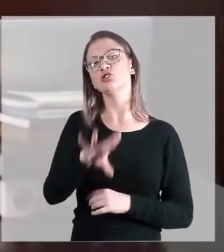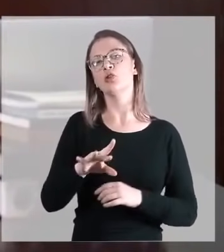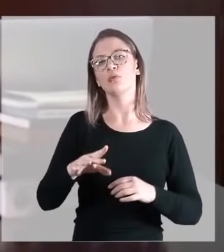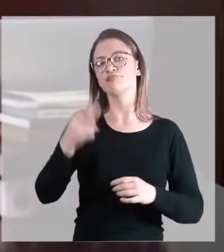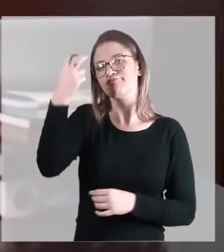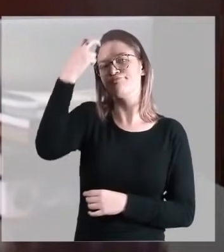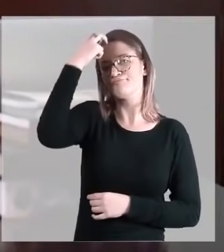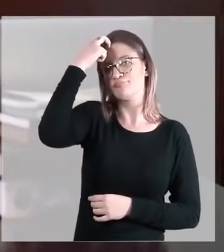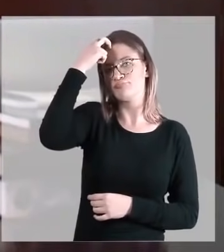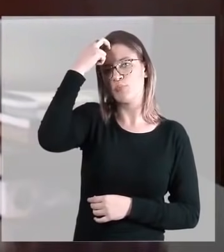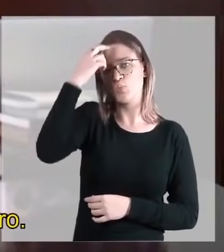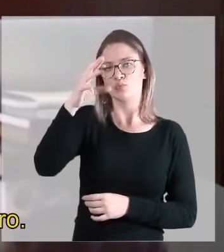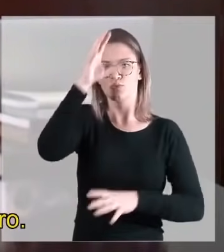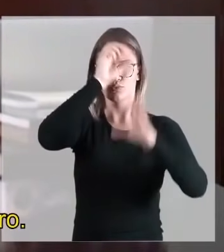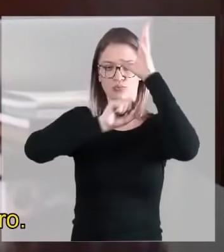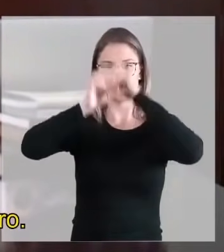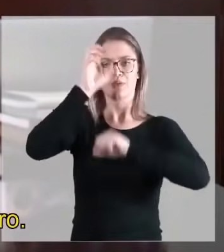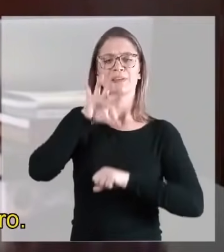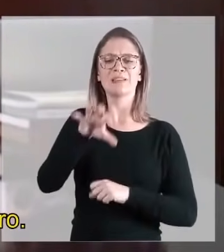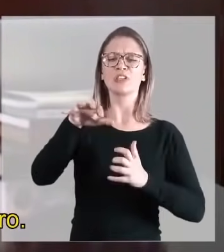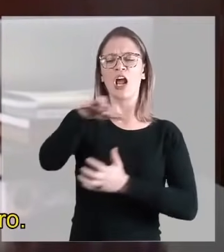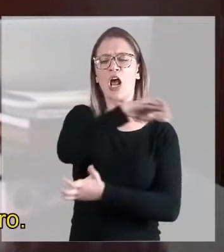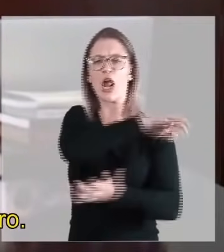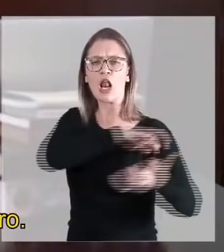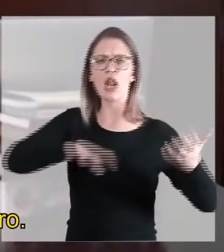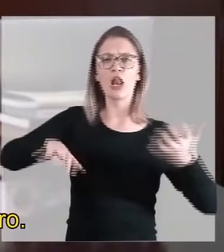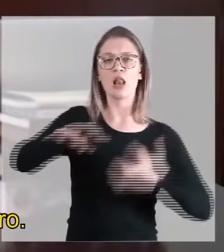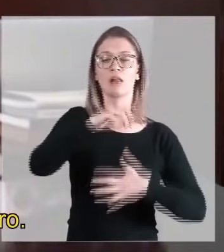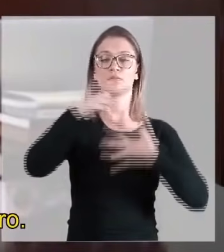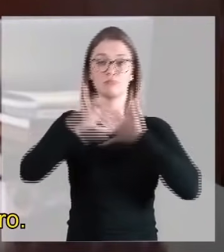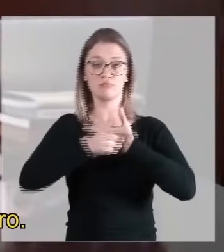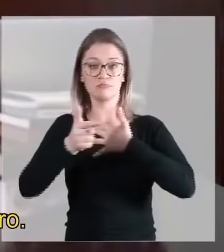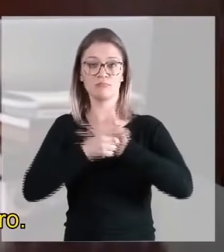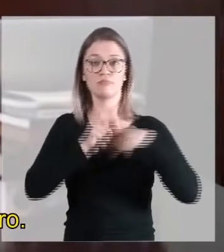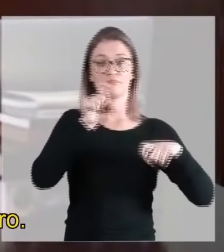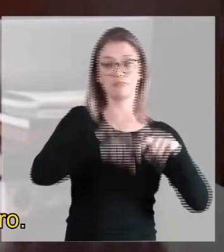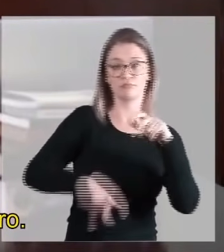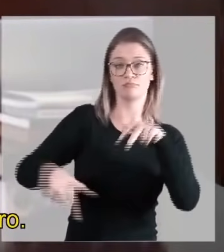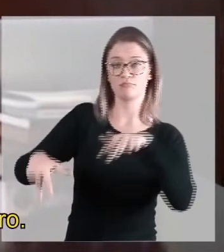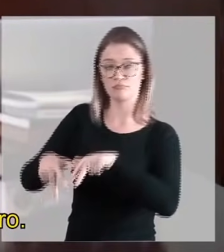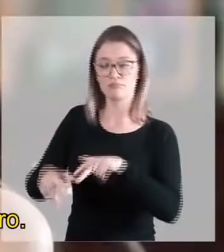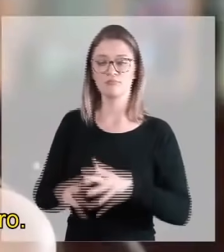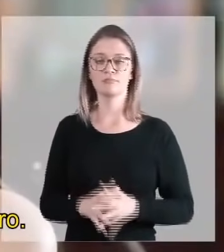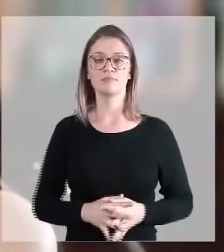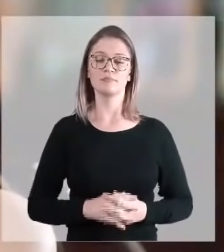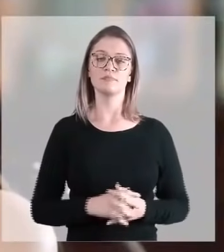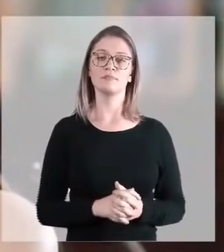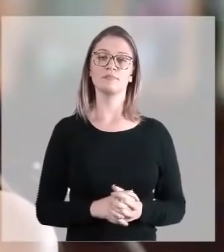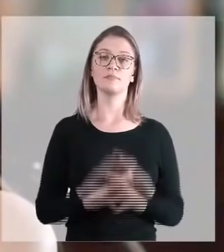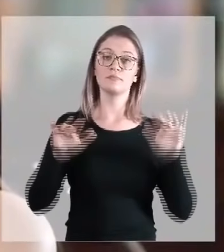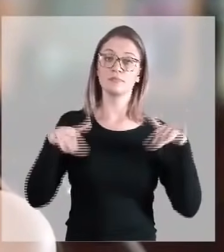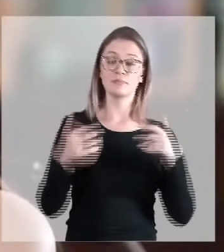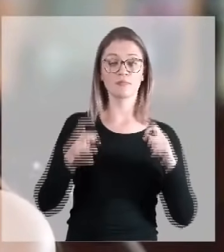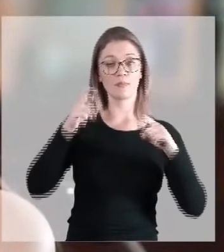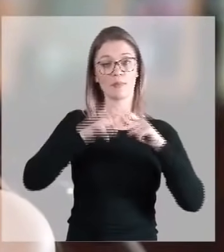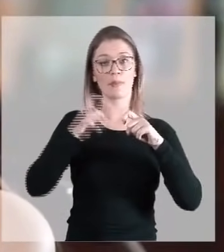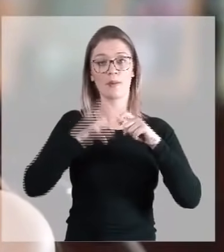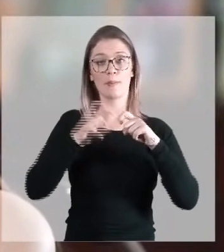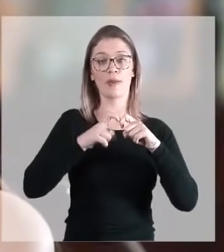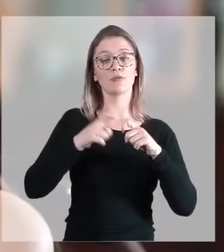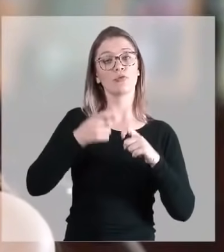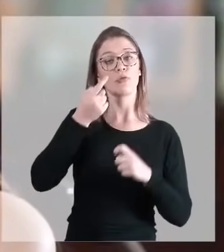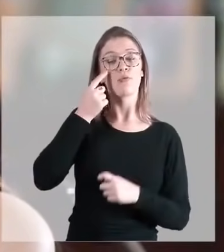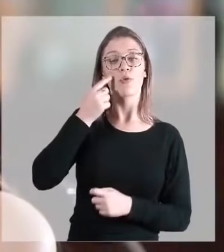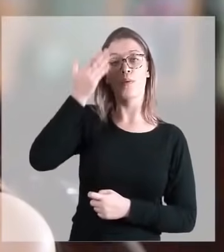um condicionamento cultural. Seria uma grande revolução nos papéis sexuais e nos papéis de gênero. Então, a teoria do Dr. John Money